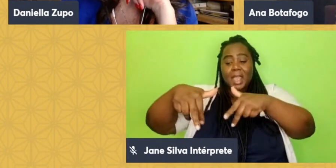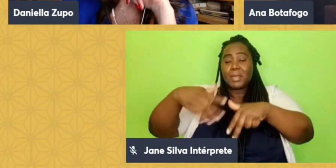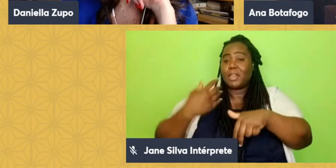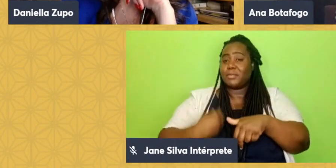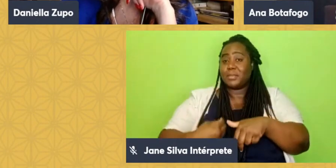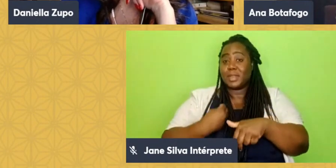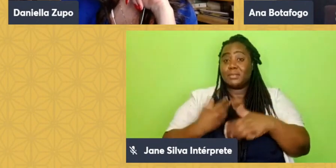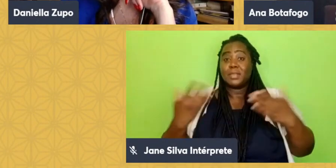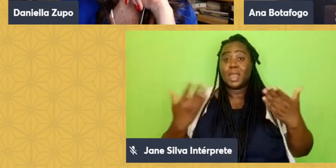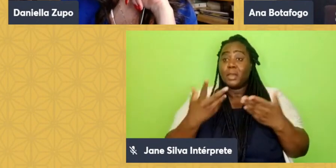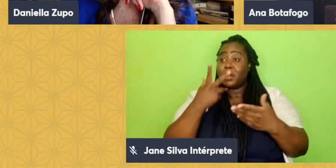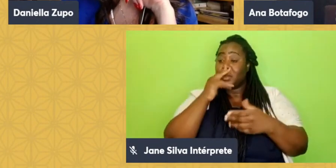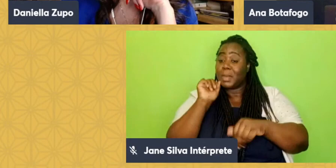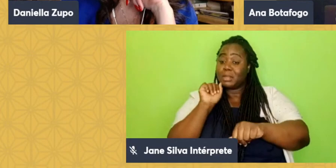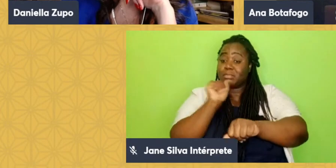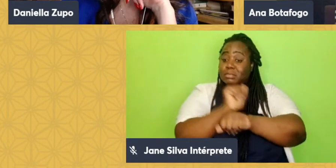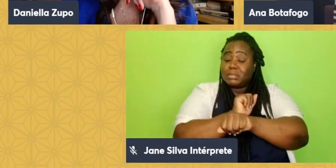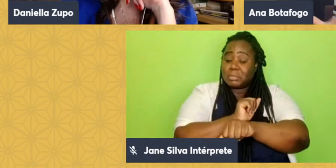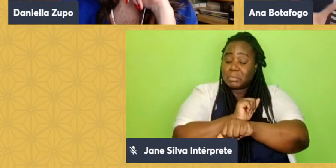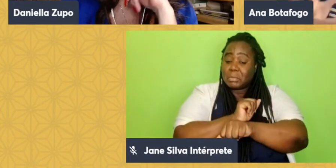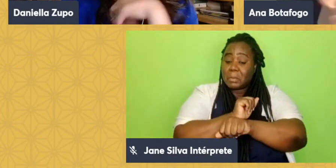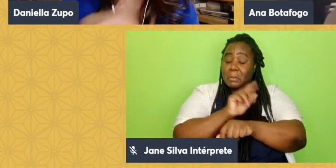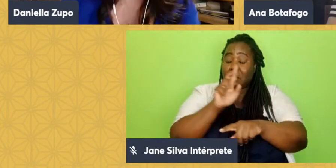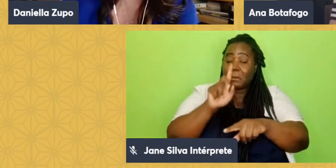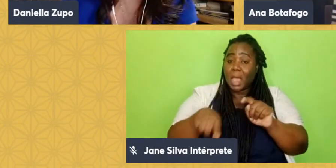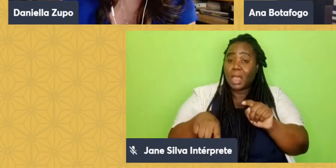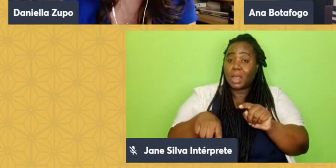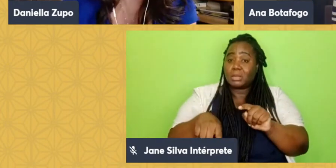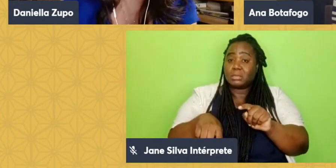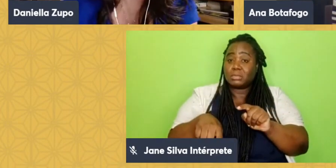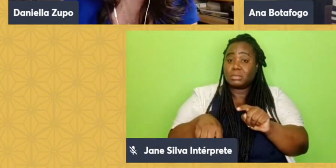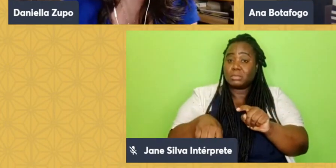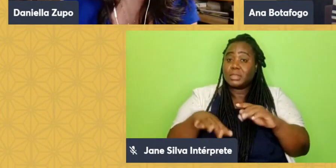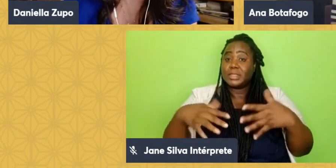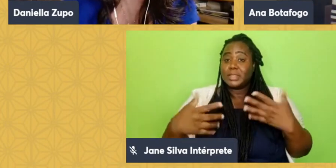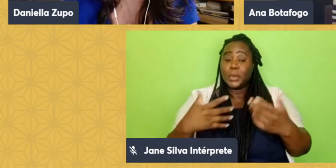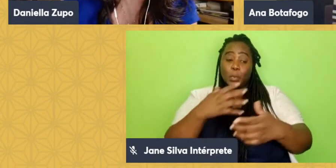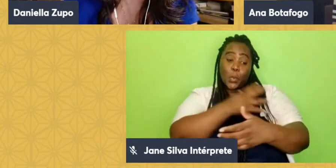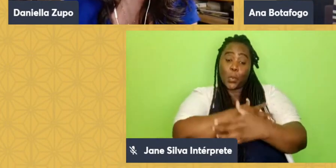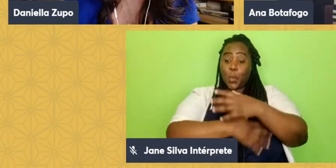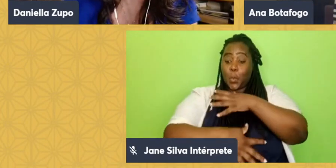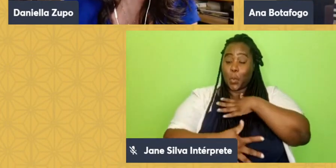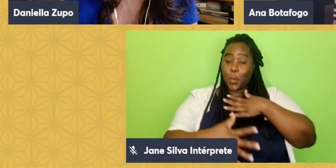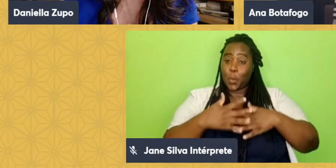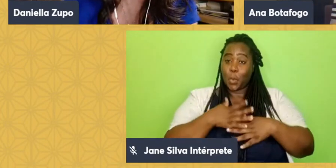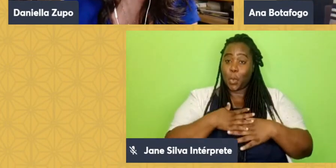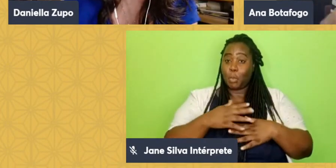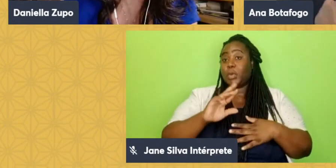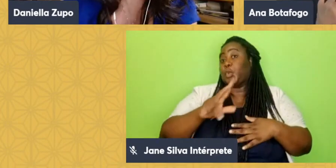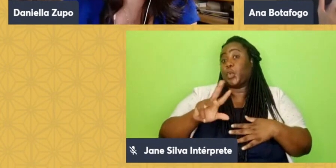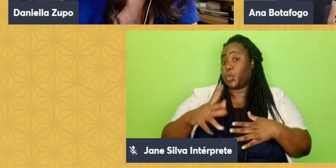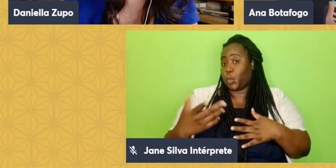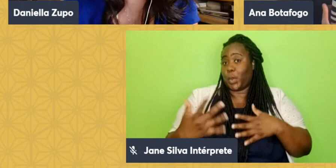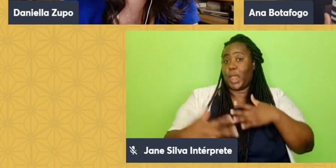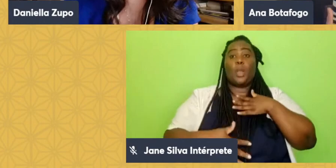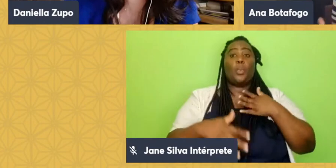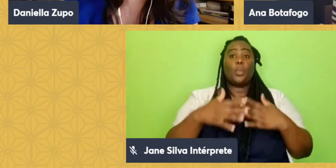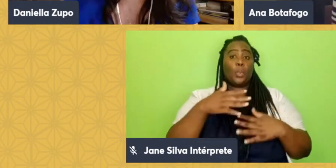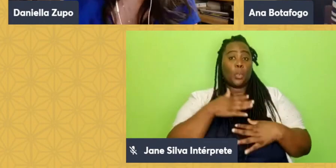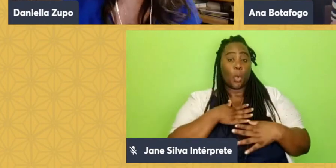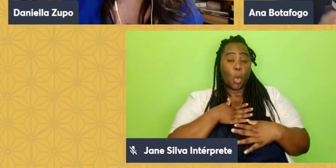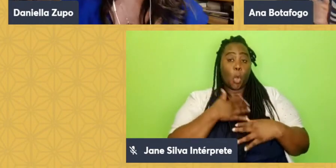vida e elas foram tão lindas disso então essa musculatura também Mesmo que não seja uma musculatura